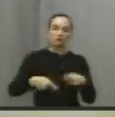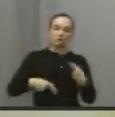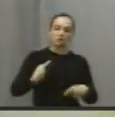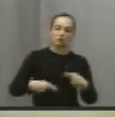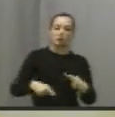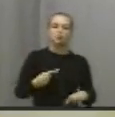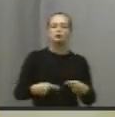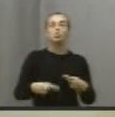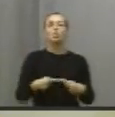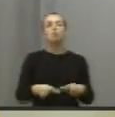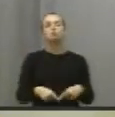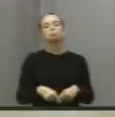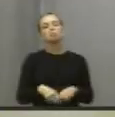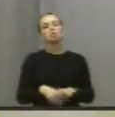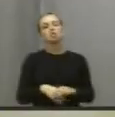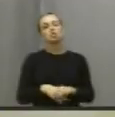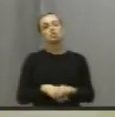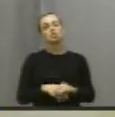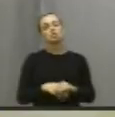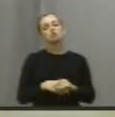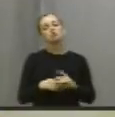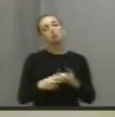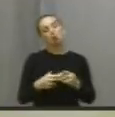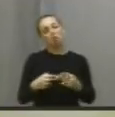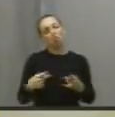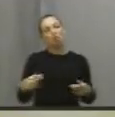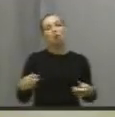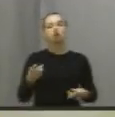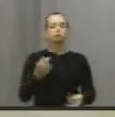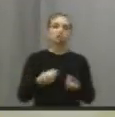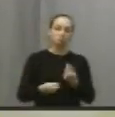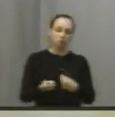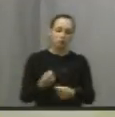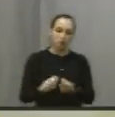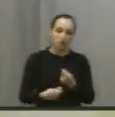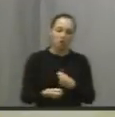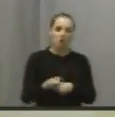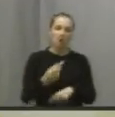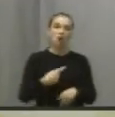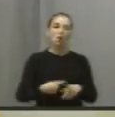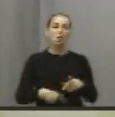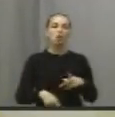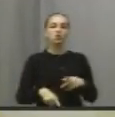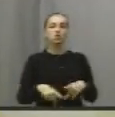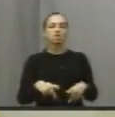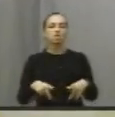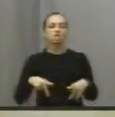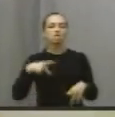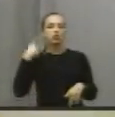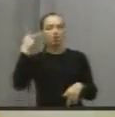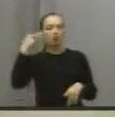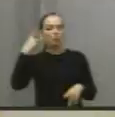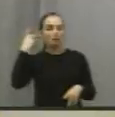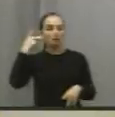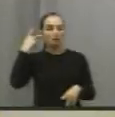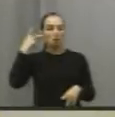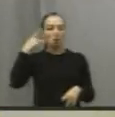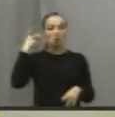qualquer relação, seja do ponto de vista comercial, seja do ponto de vista político no mundo, quando um país não